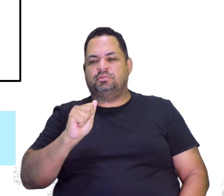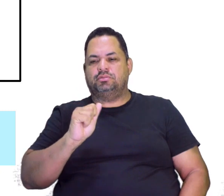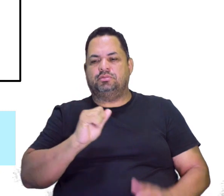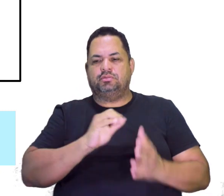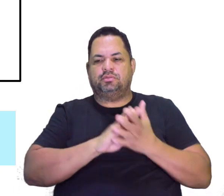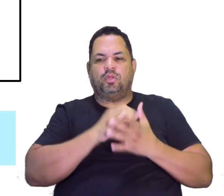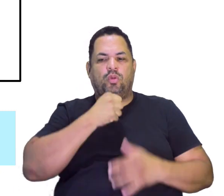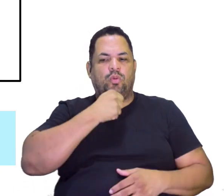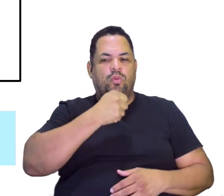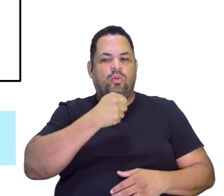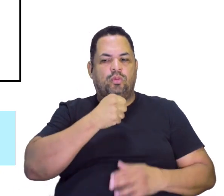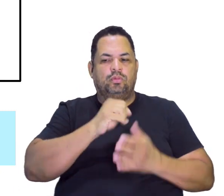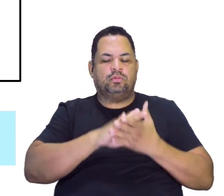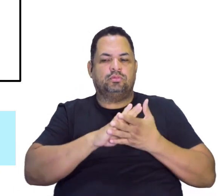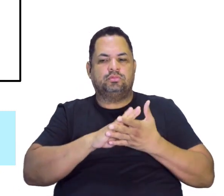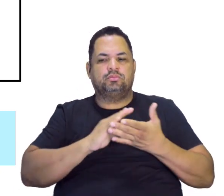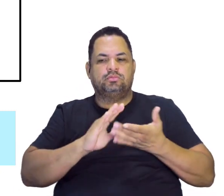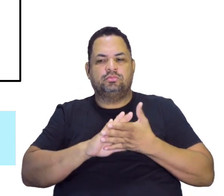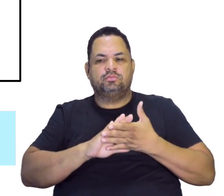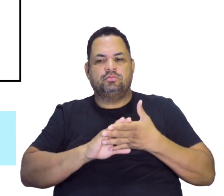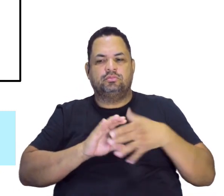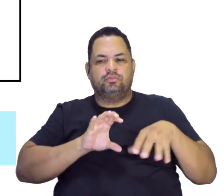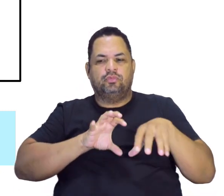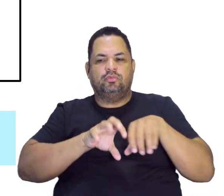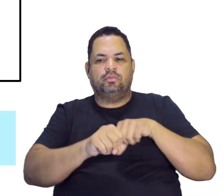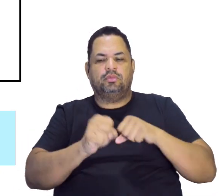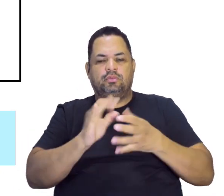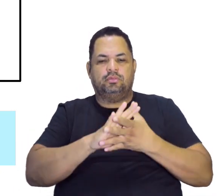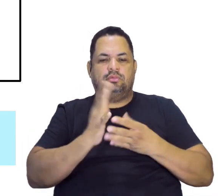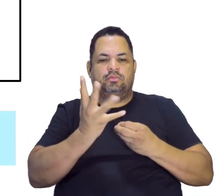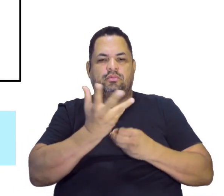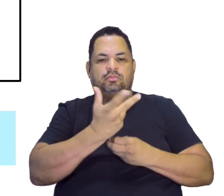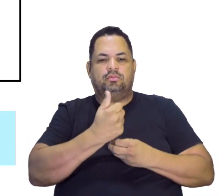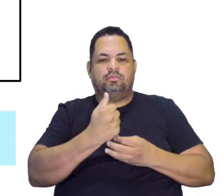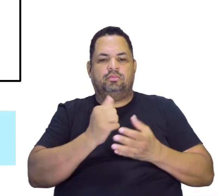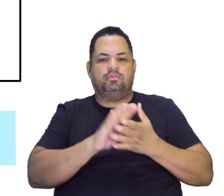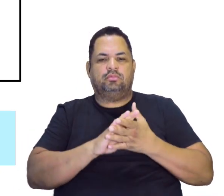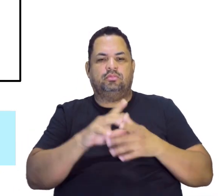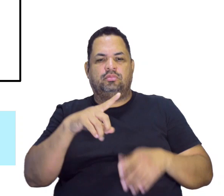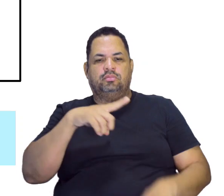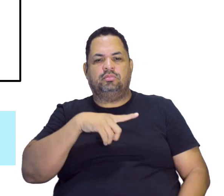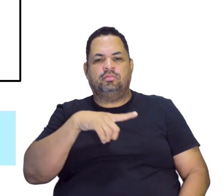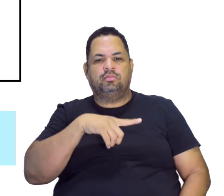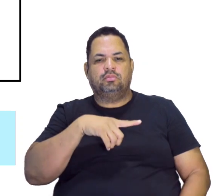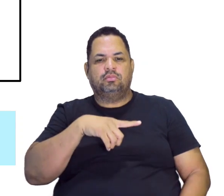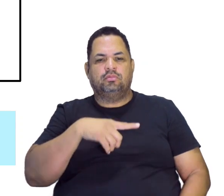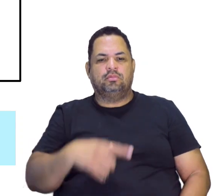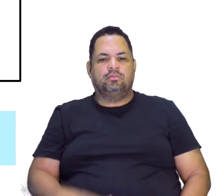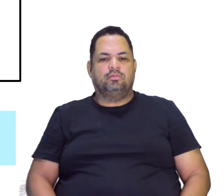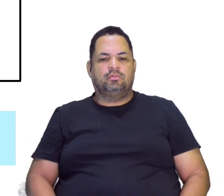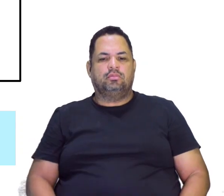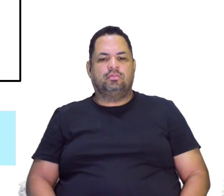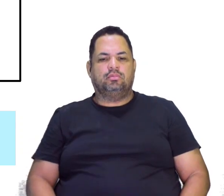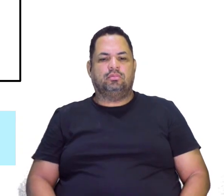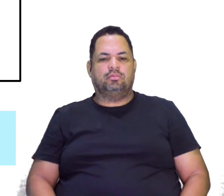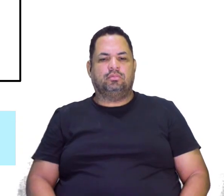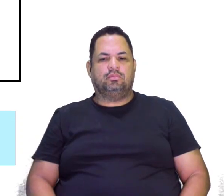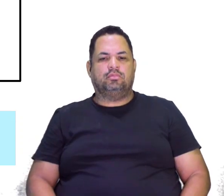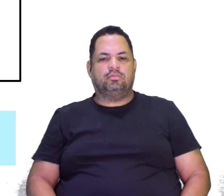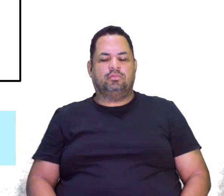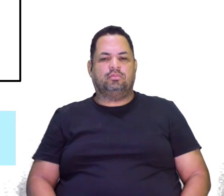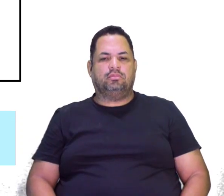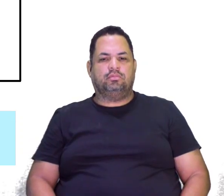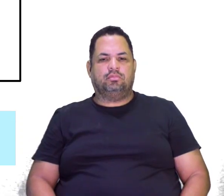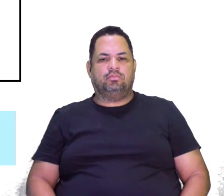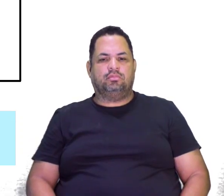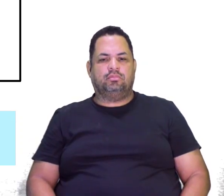em em artes né e aqui a nossa queridíssima Tone e t não é outra